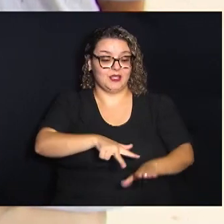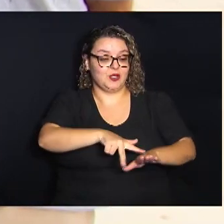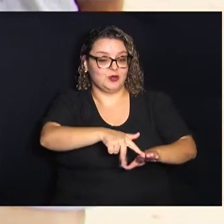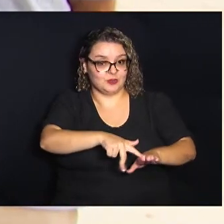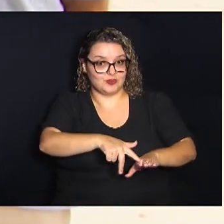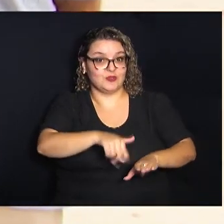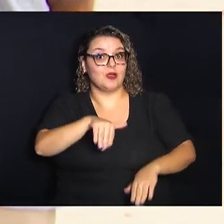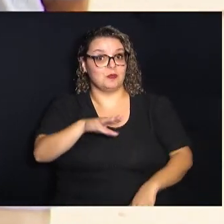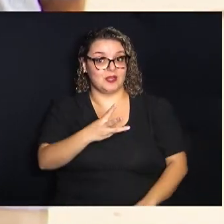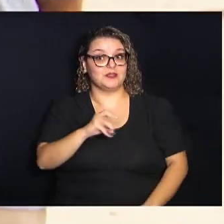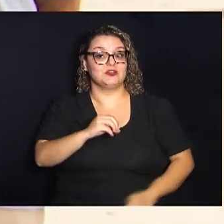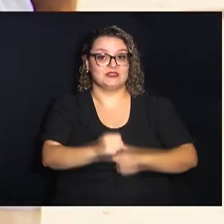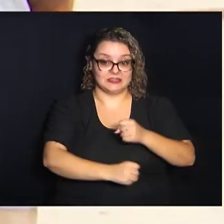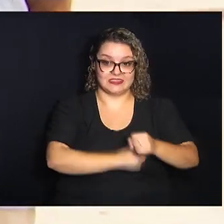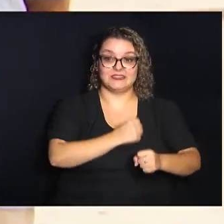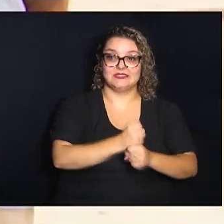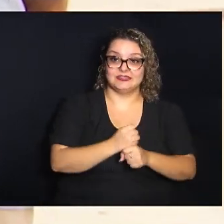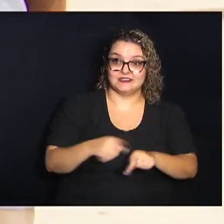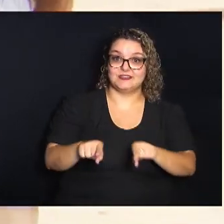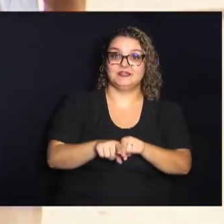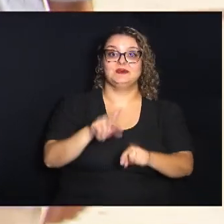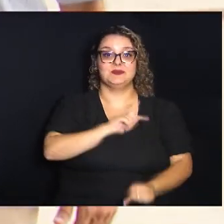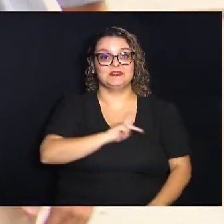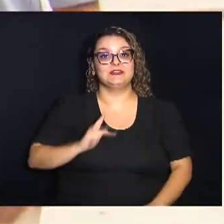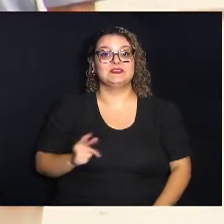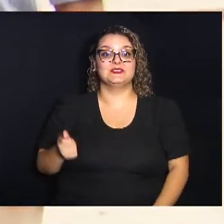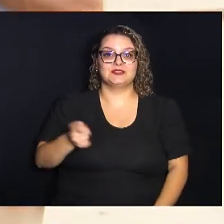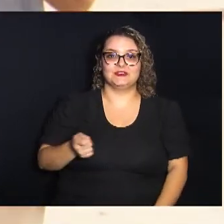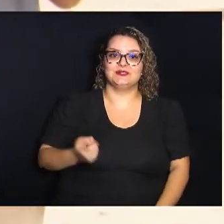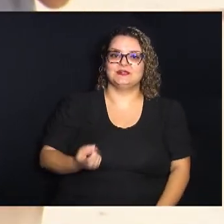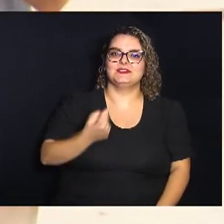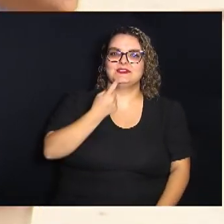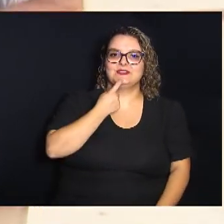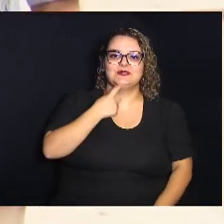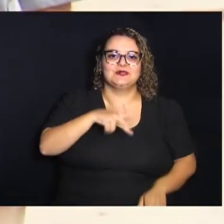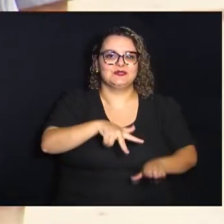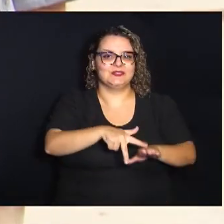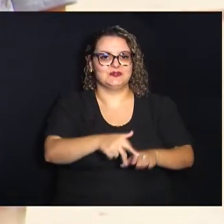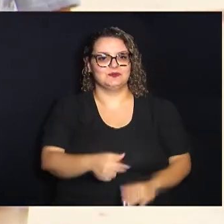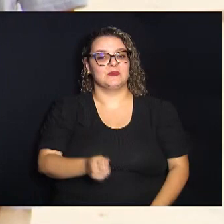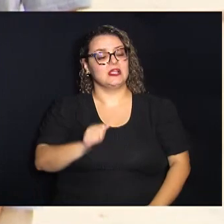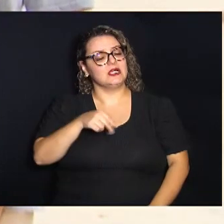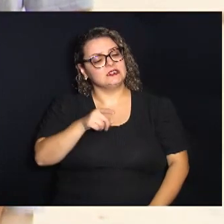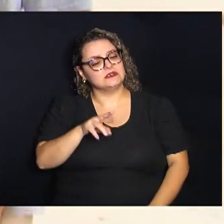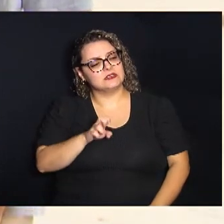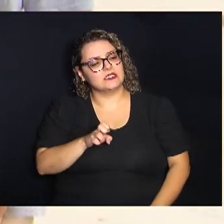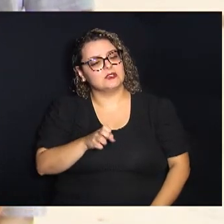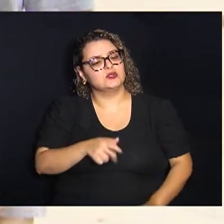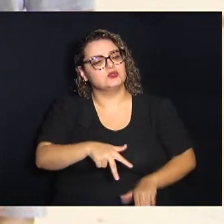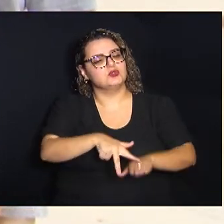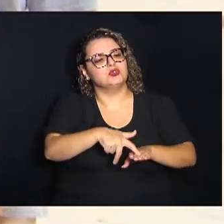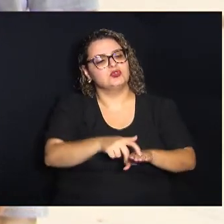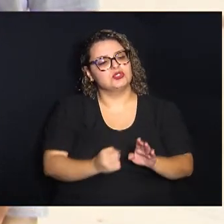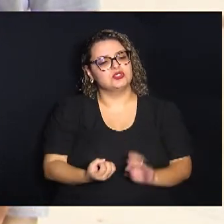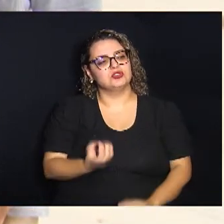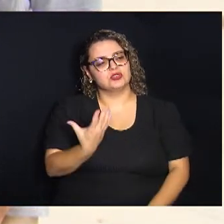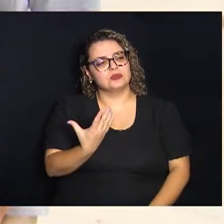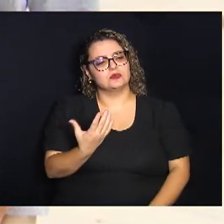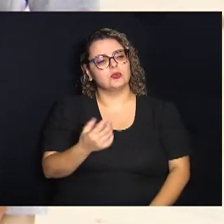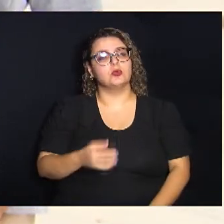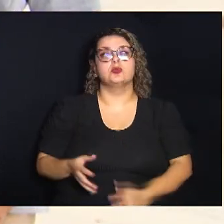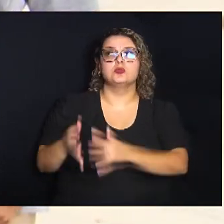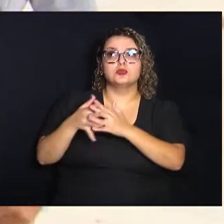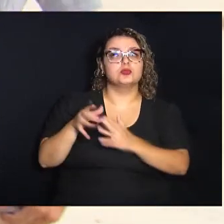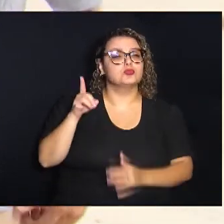mais de 30 anos e também é presidente da Associação Campineira de Skate. O André, o skate surgiu nos Estados